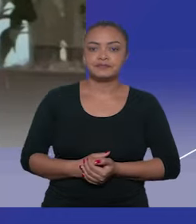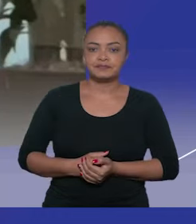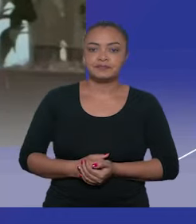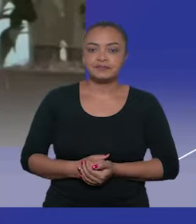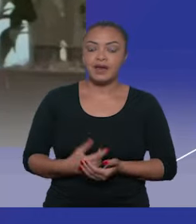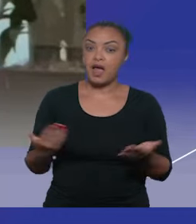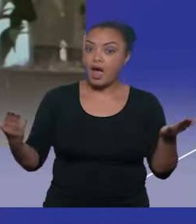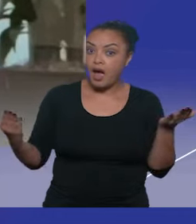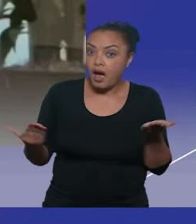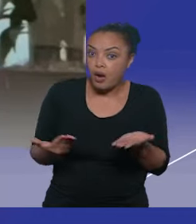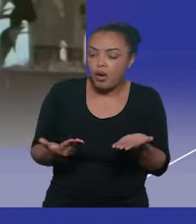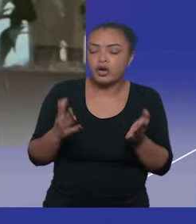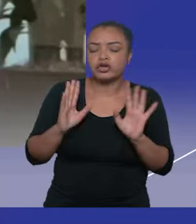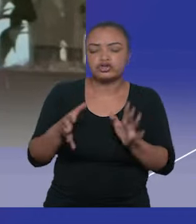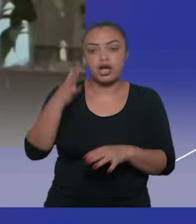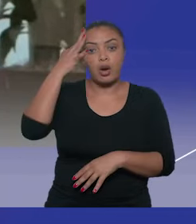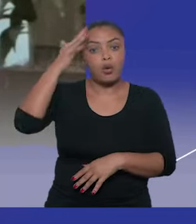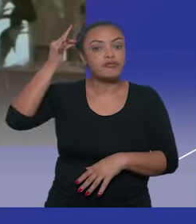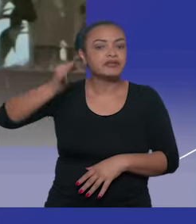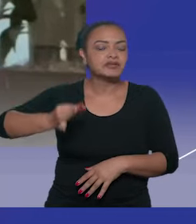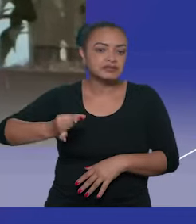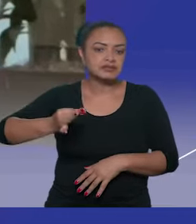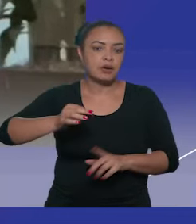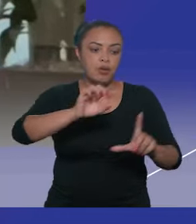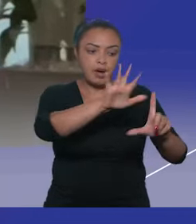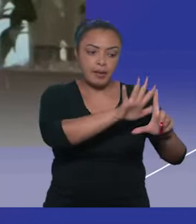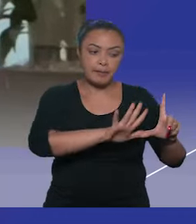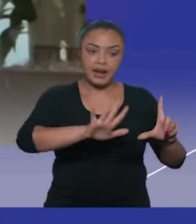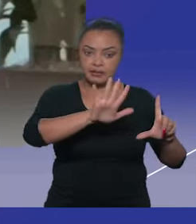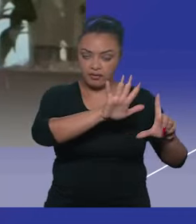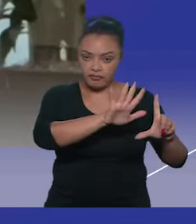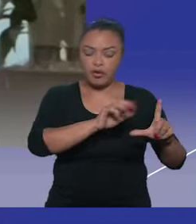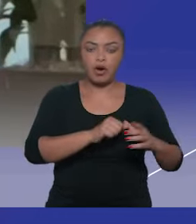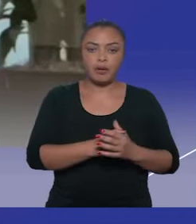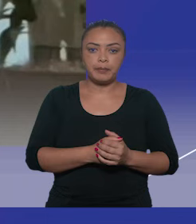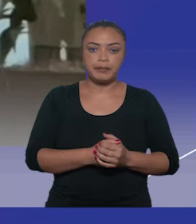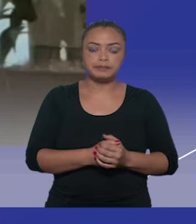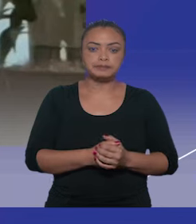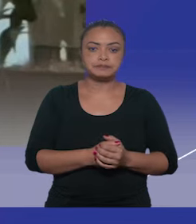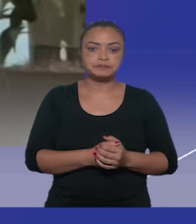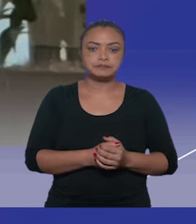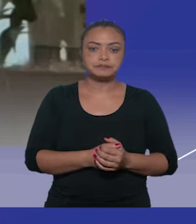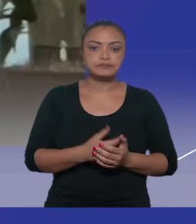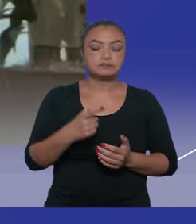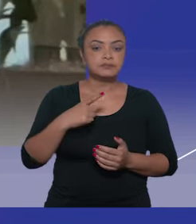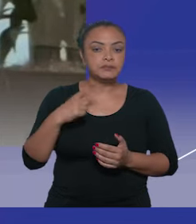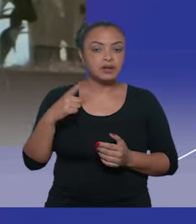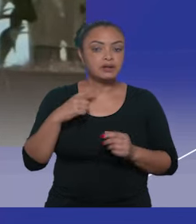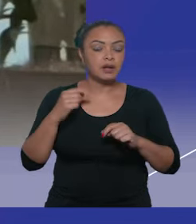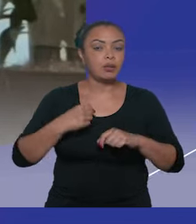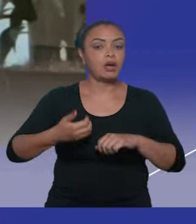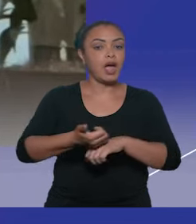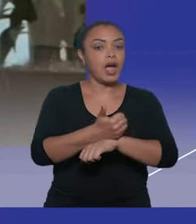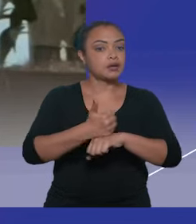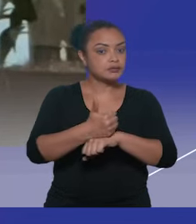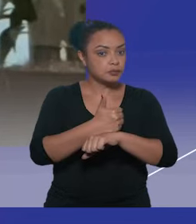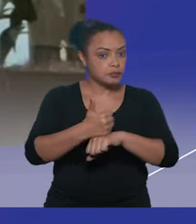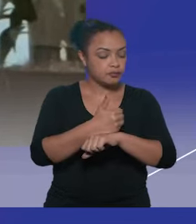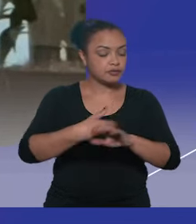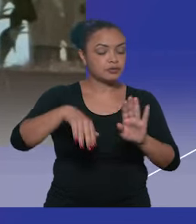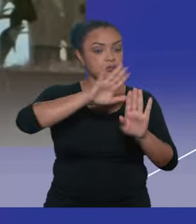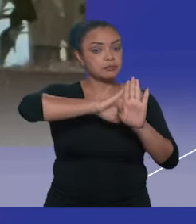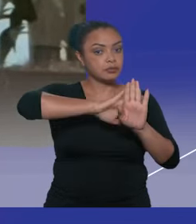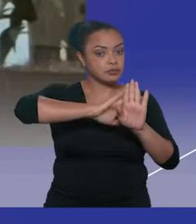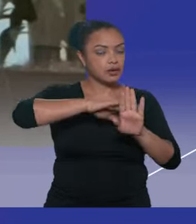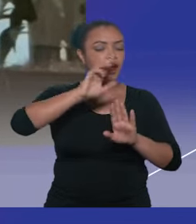digital para o nosso cliente, mas tem muita coisa a vir pela frente. E nesse momento ele já tem uma convicção nessa plataforma